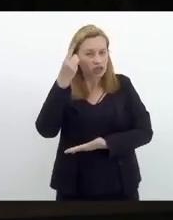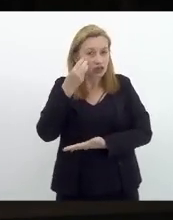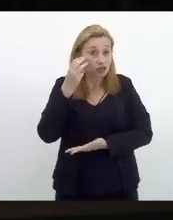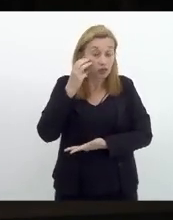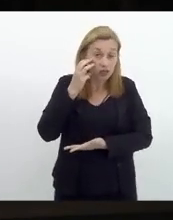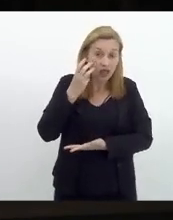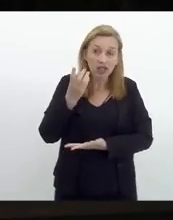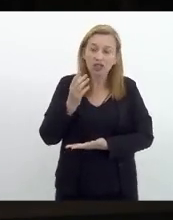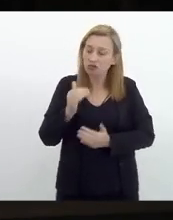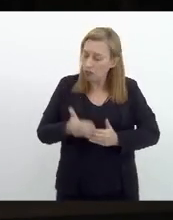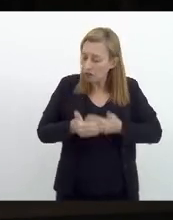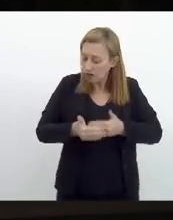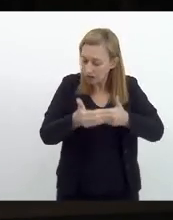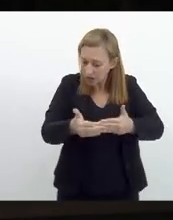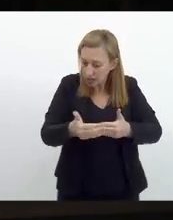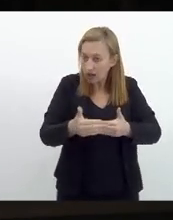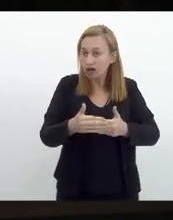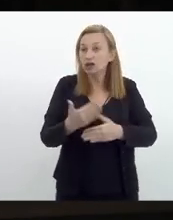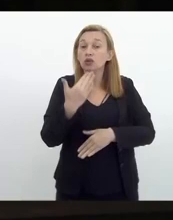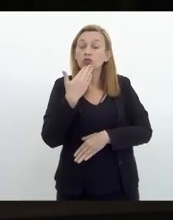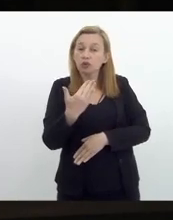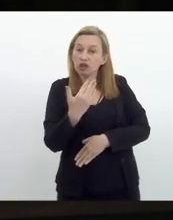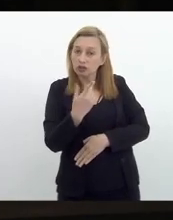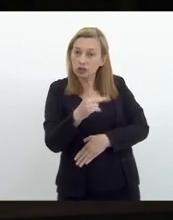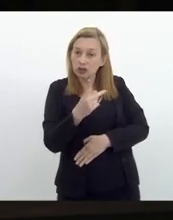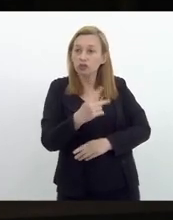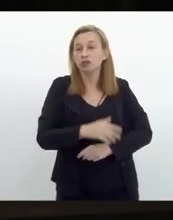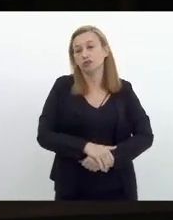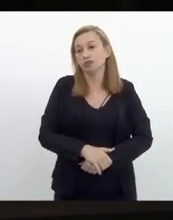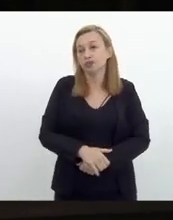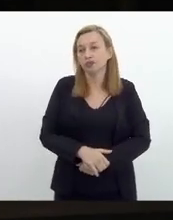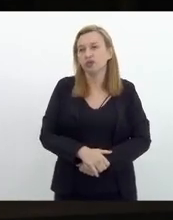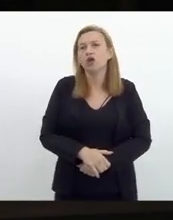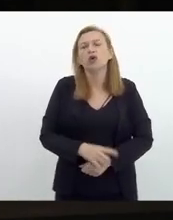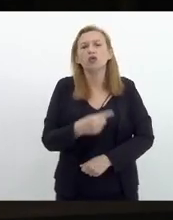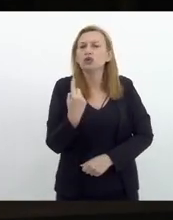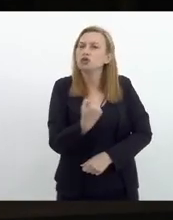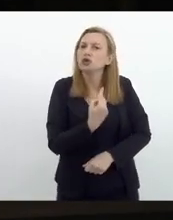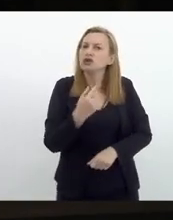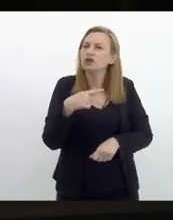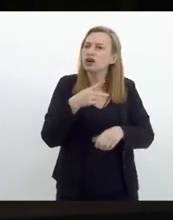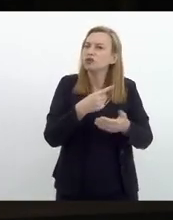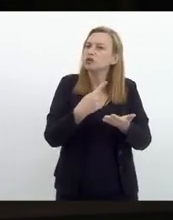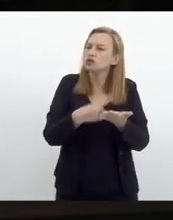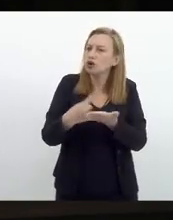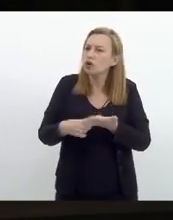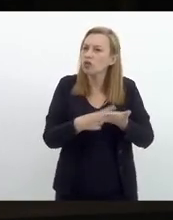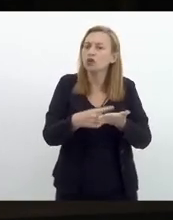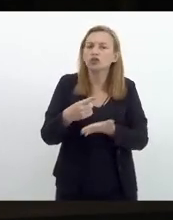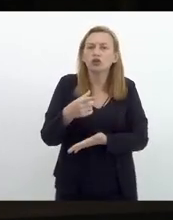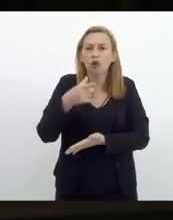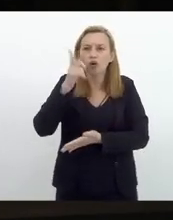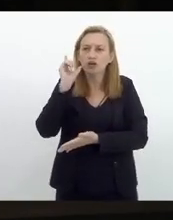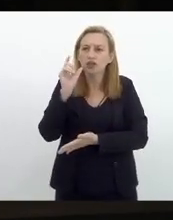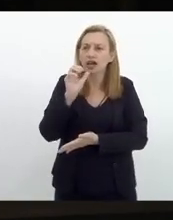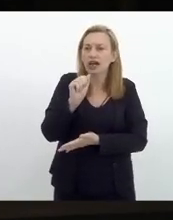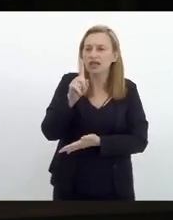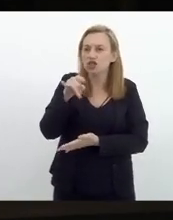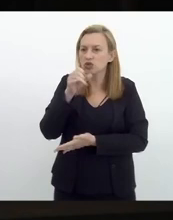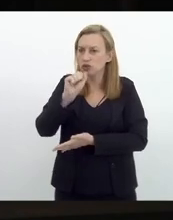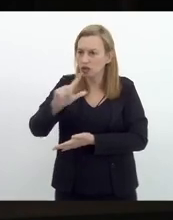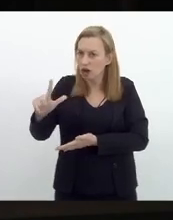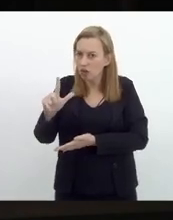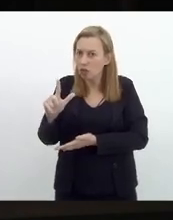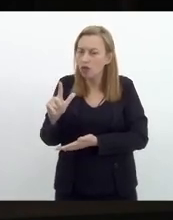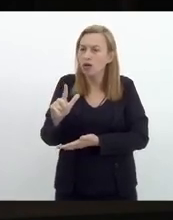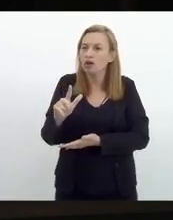avançar num pedido da vossa excelência quando nós fizemos ontem o acordo a respeito do adicional do